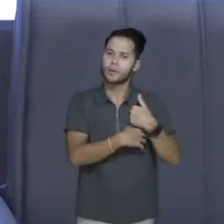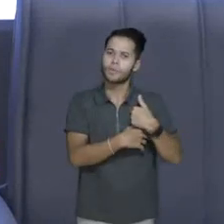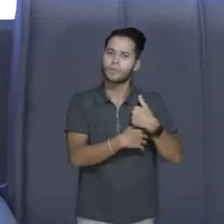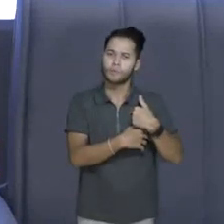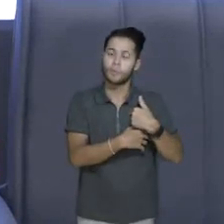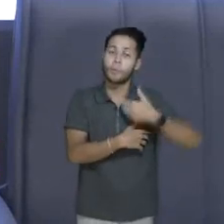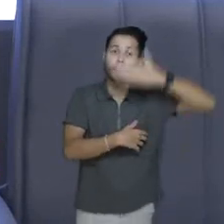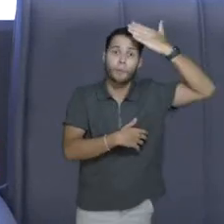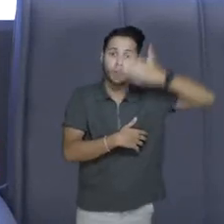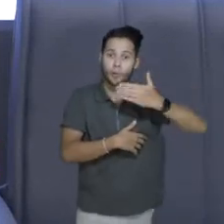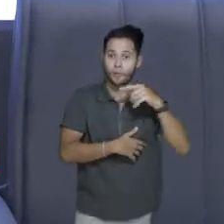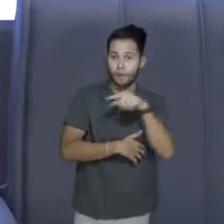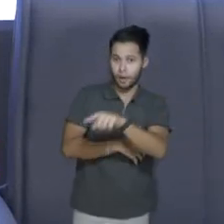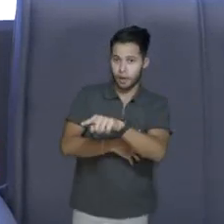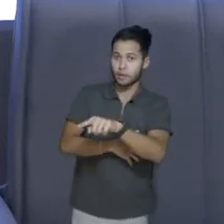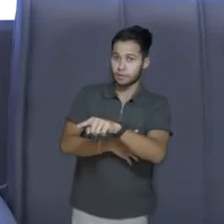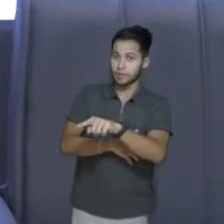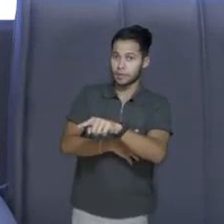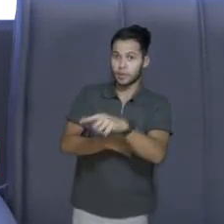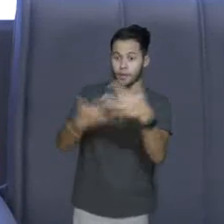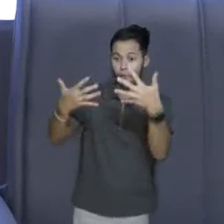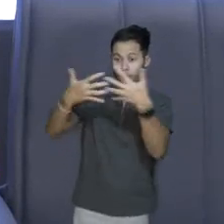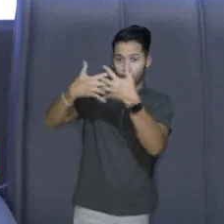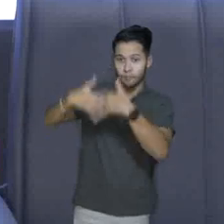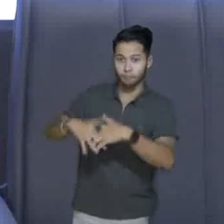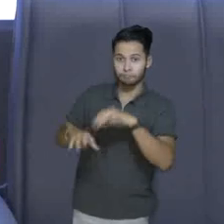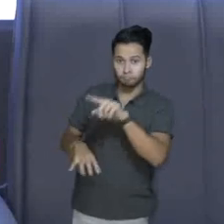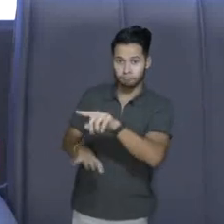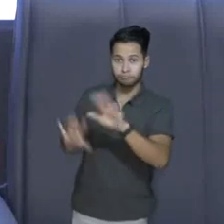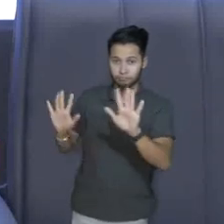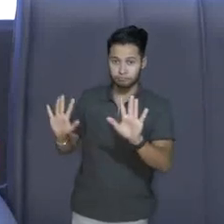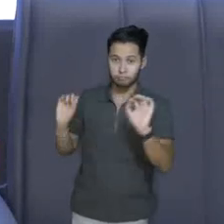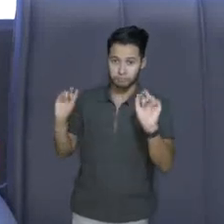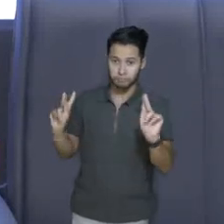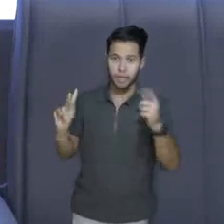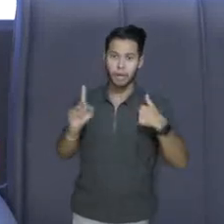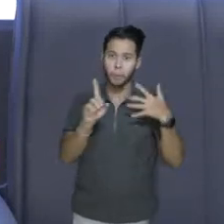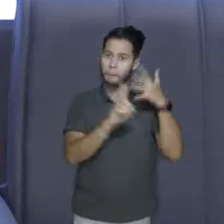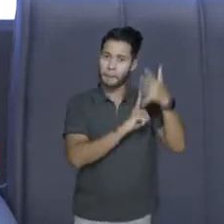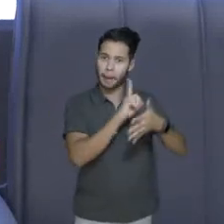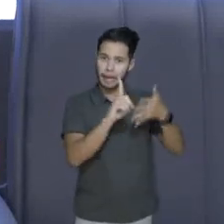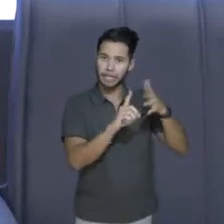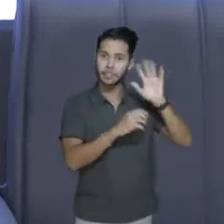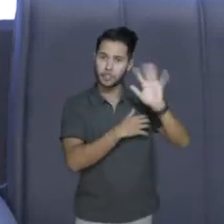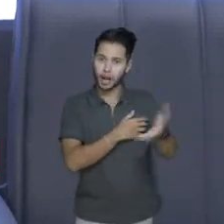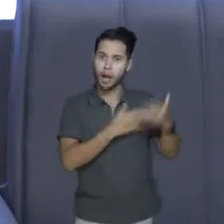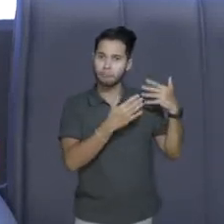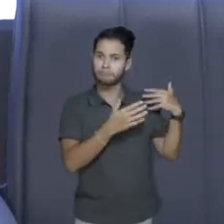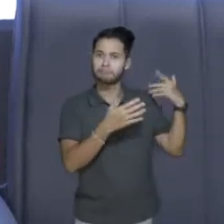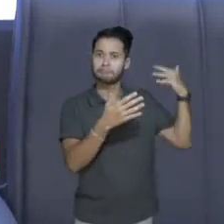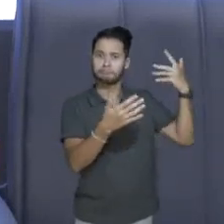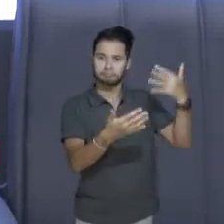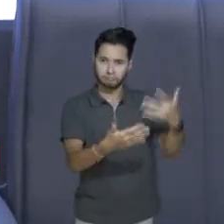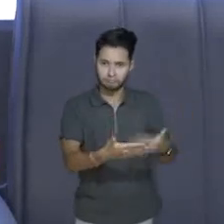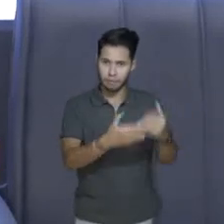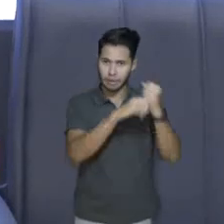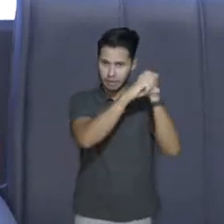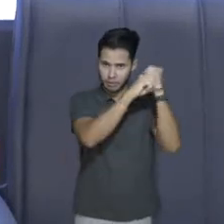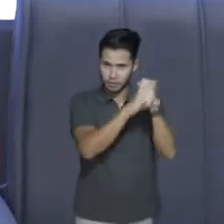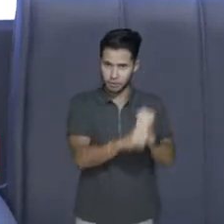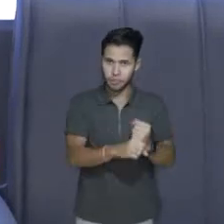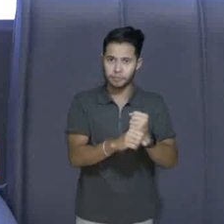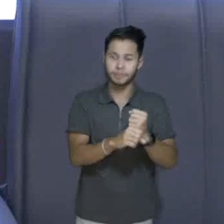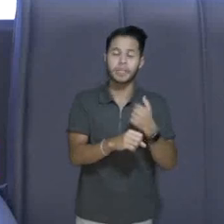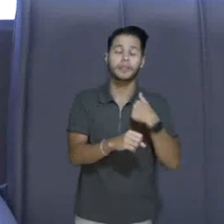provar que aquilo ali daria certo eu dou palestras há muitos anos e e dentro da minha palestra eu falo que o nosso Desafio na